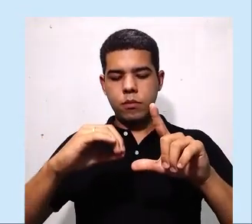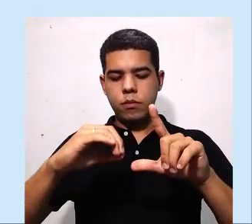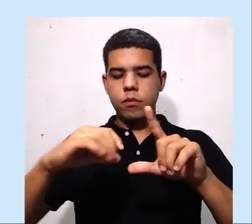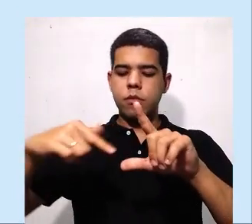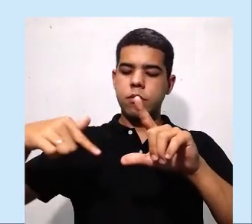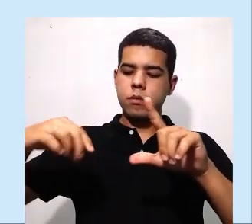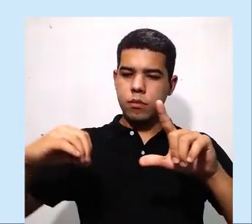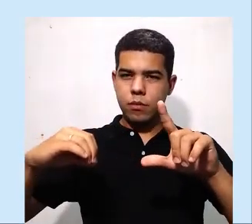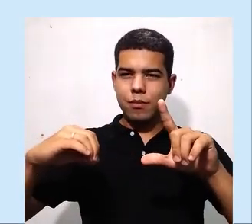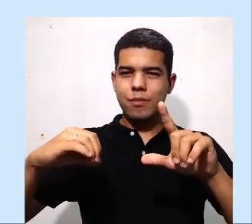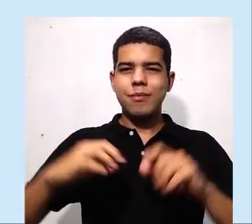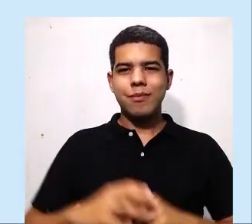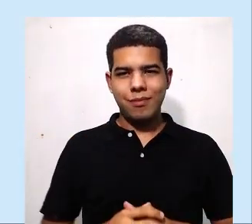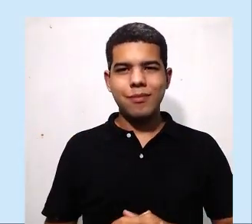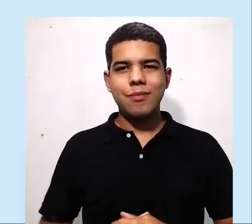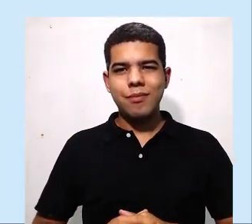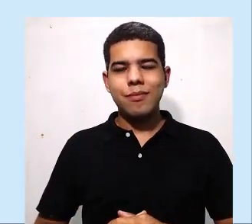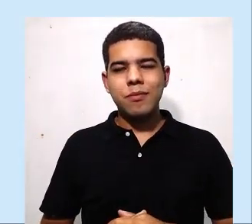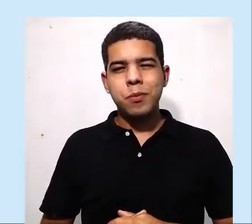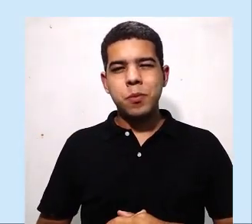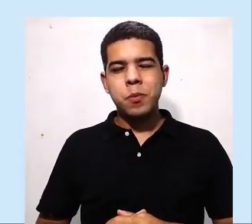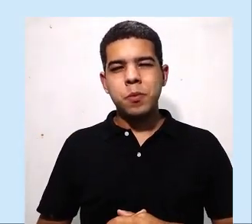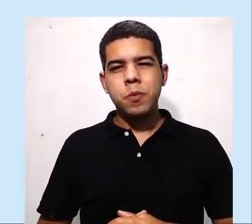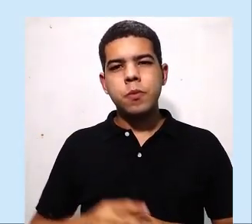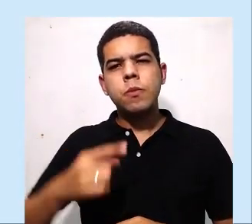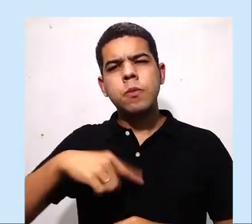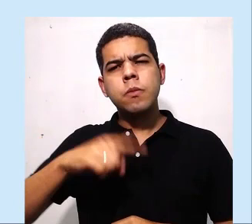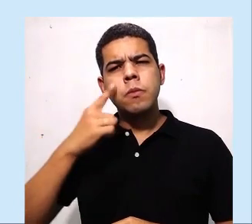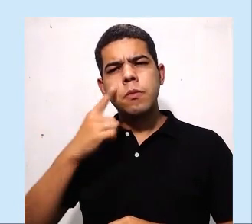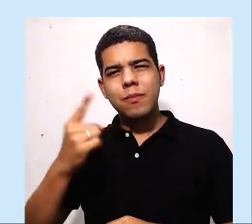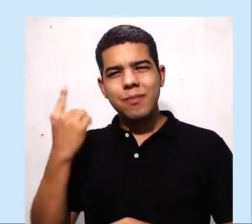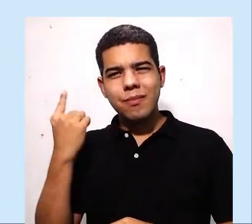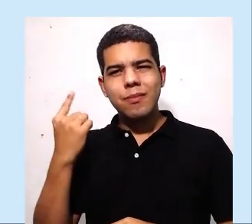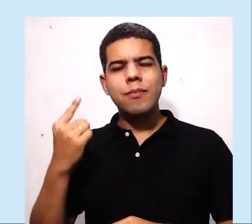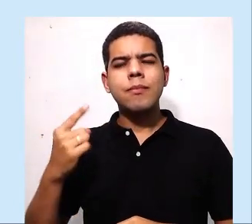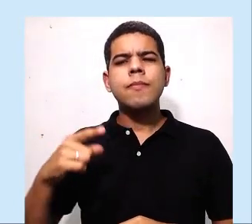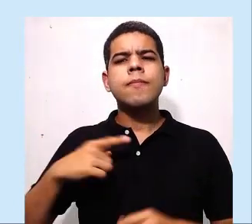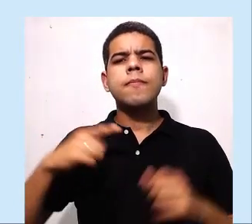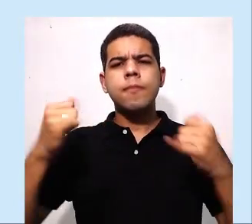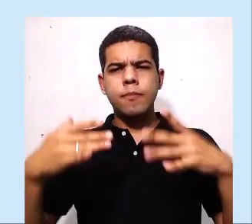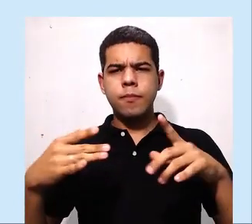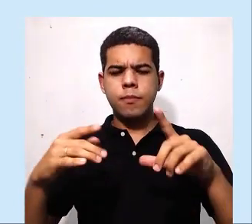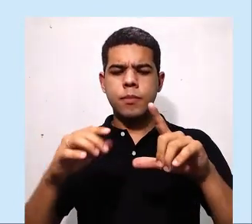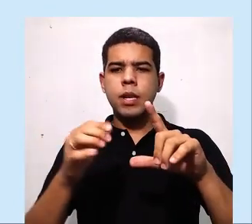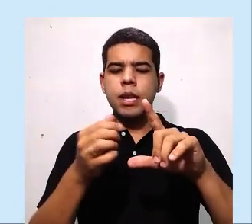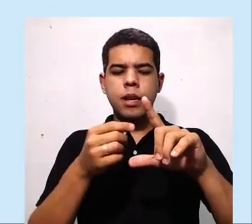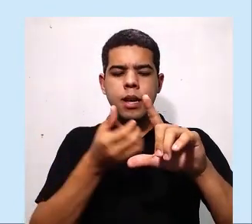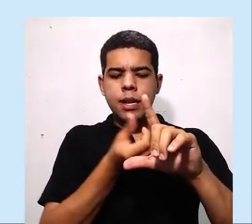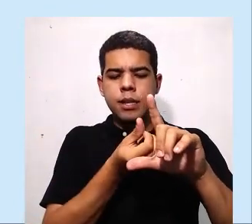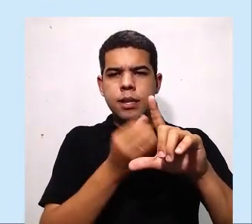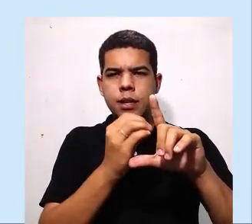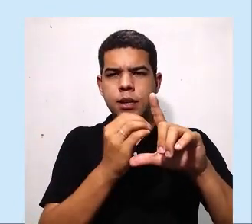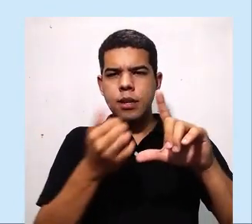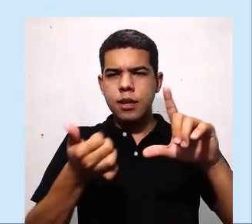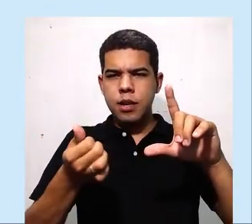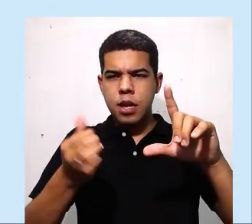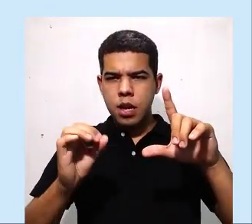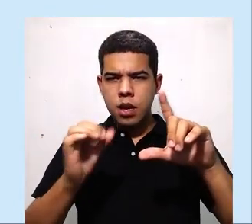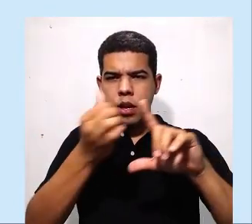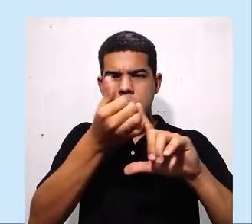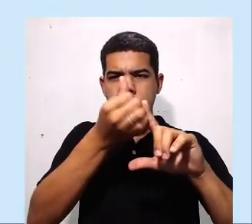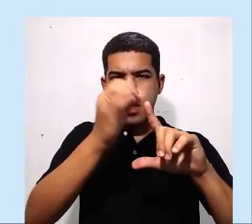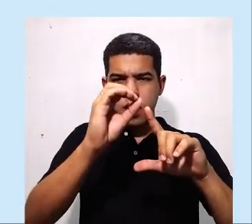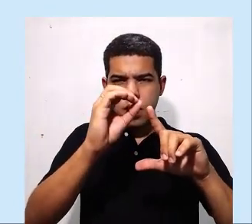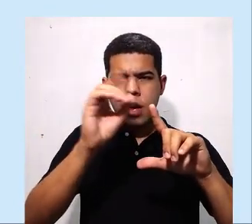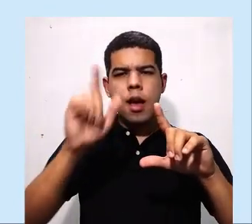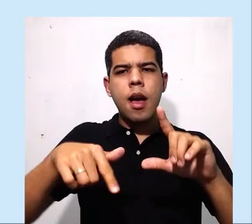três ângulos forem iguais, medindo 60 graus, são triângulos equiláteros. E quando, nesse exemplo agora, os ângulos da base